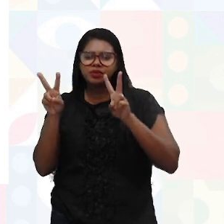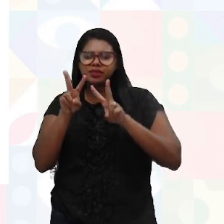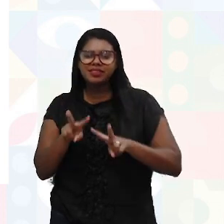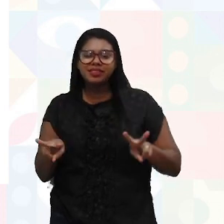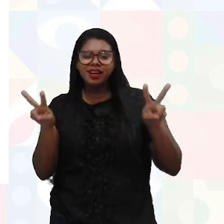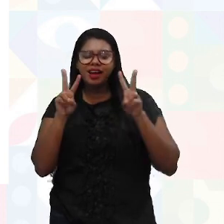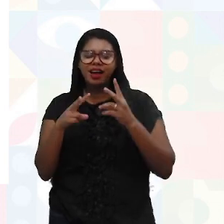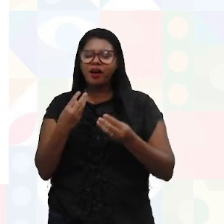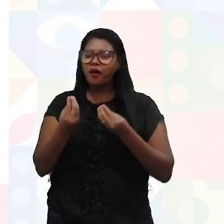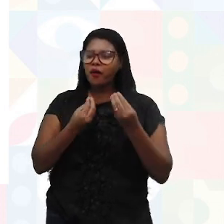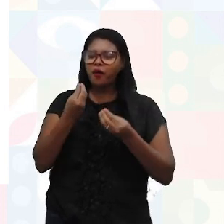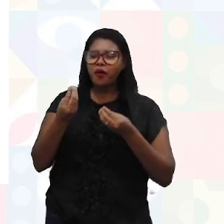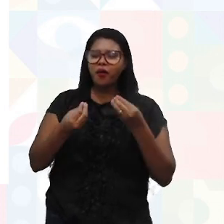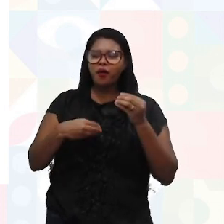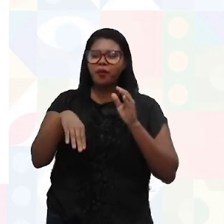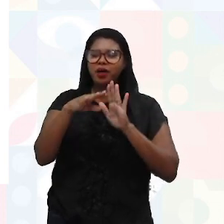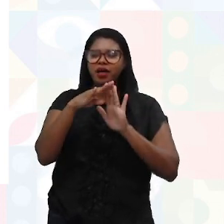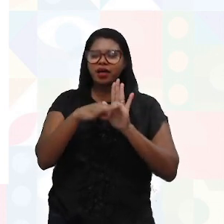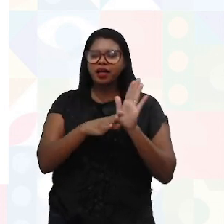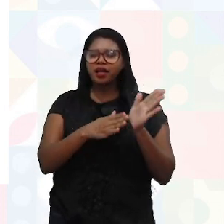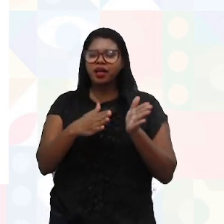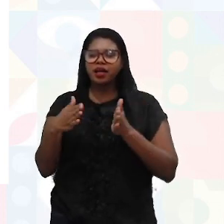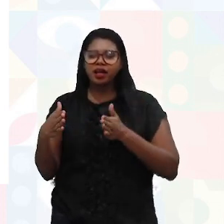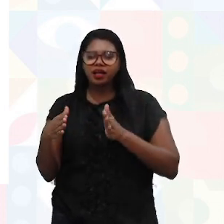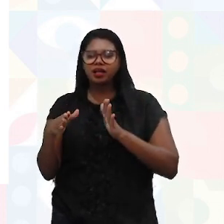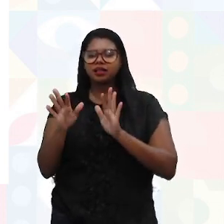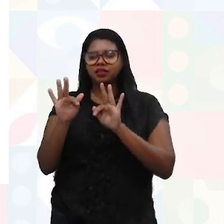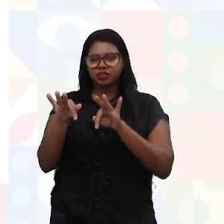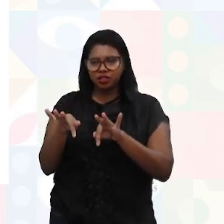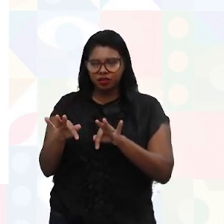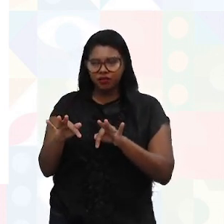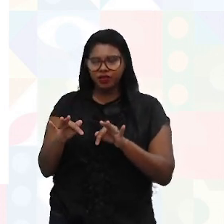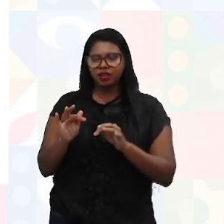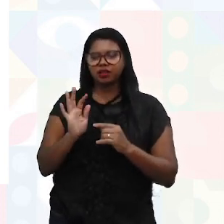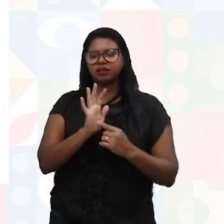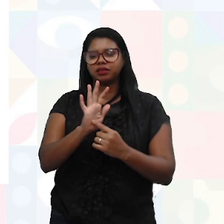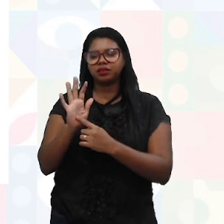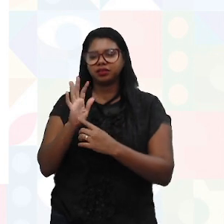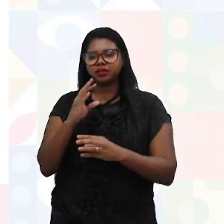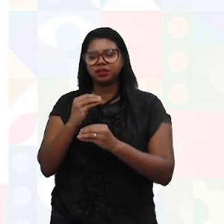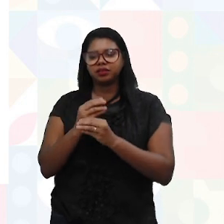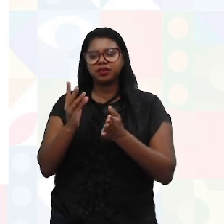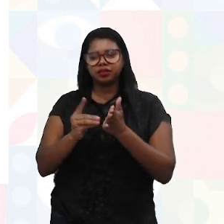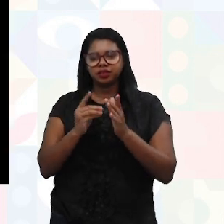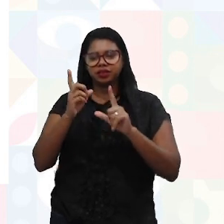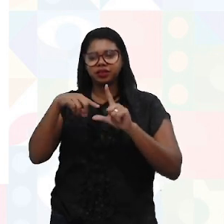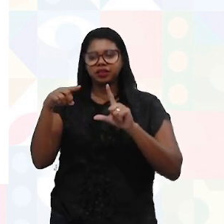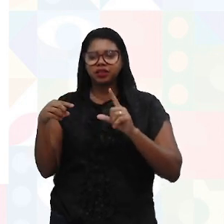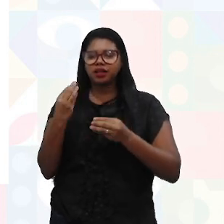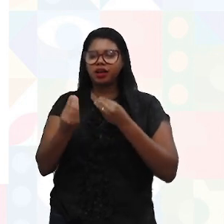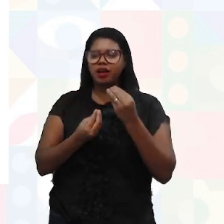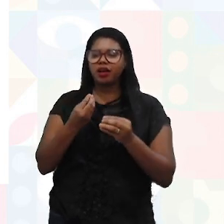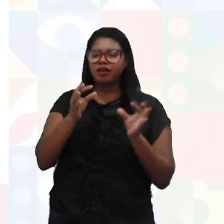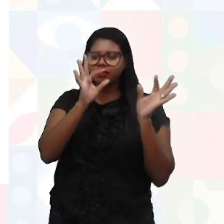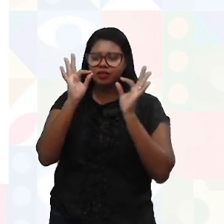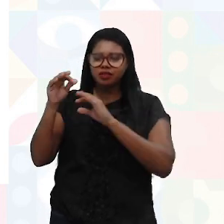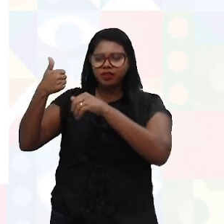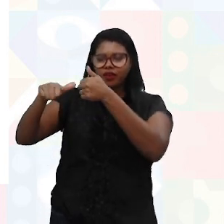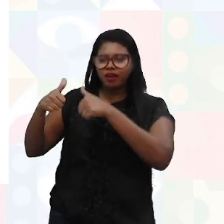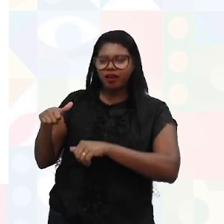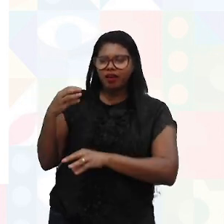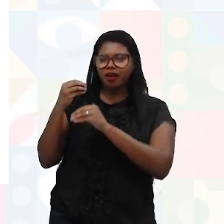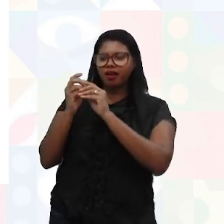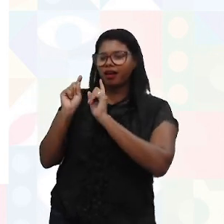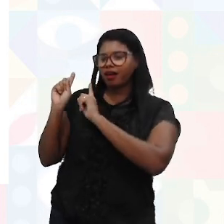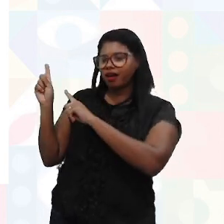como é que funcionam essas etapas até chegar na fase final de um trabalho. Então, como vocês podem observar,